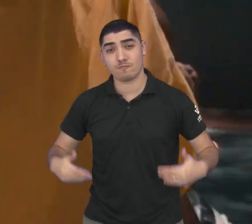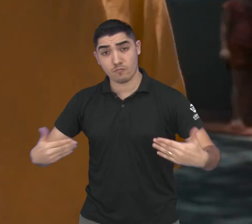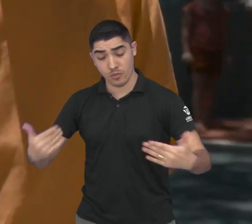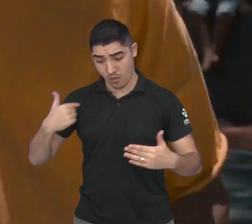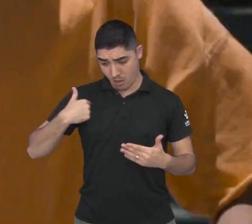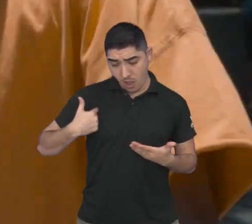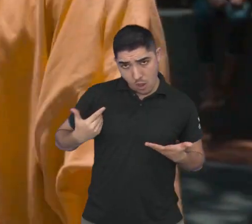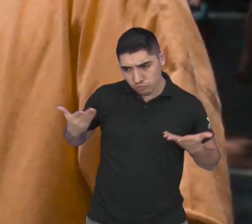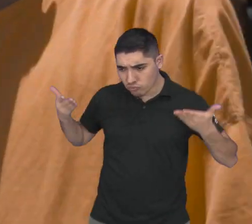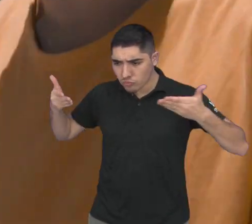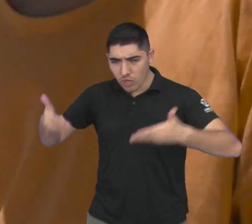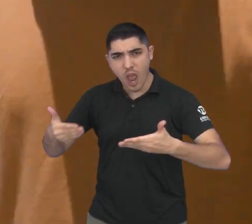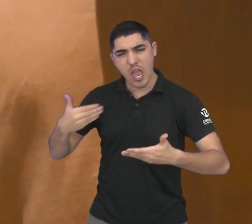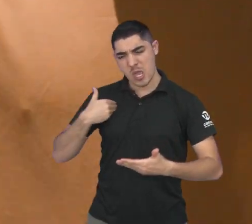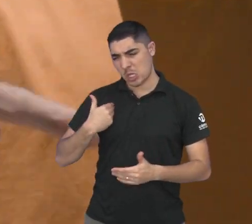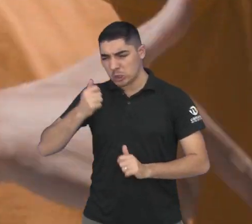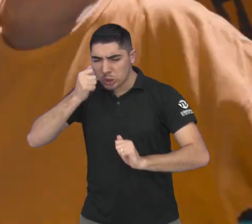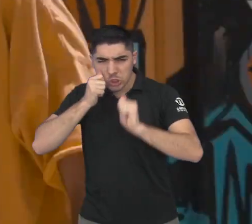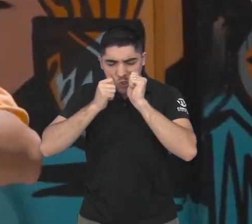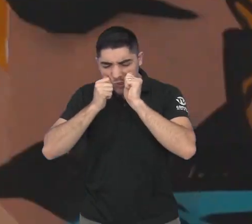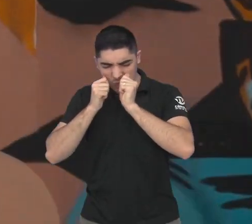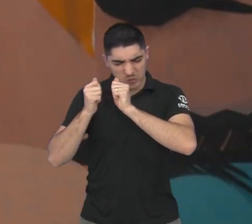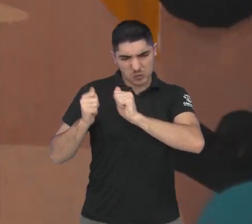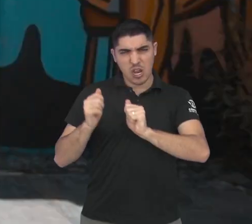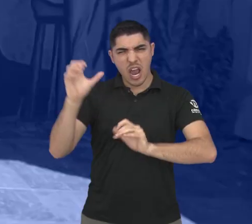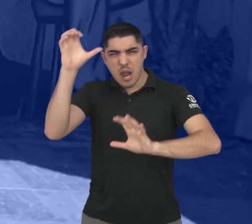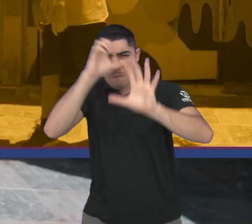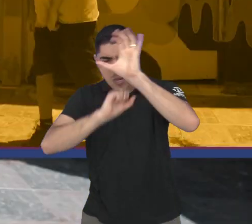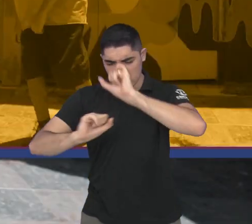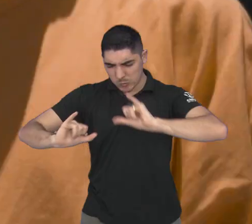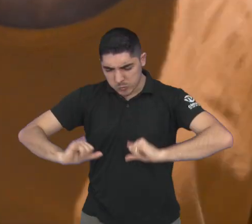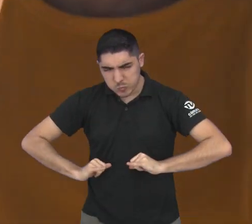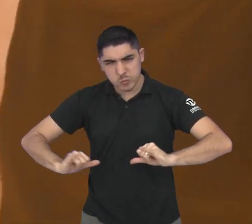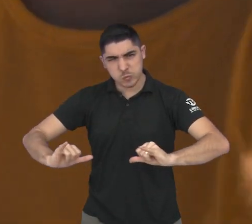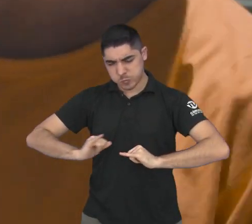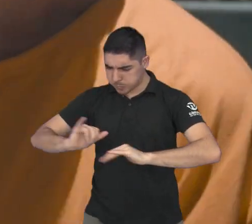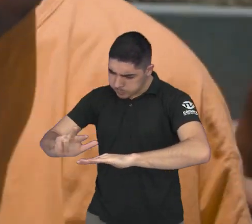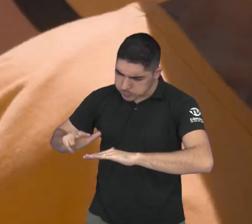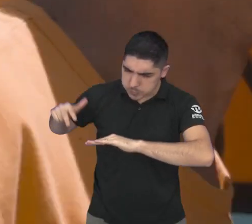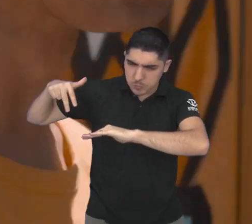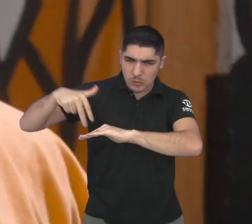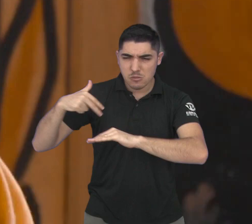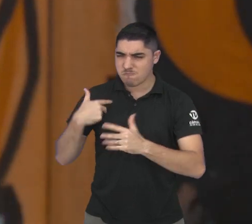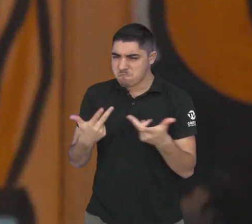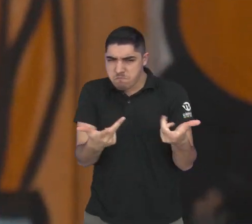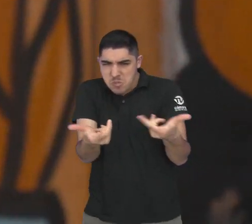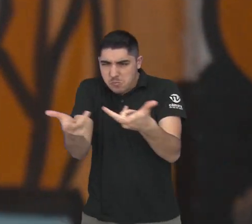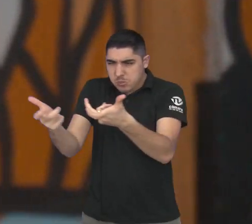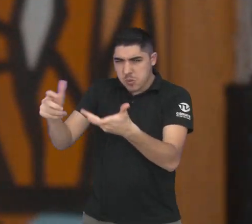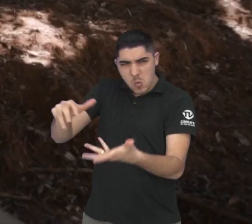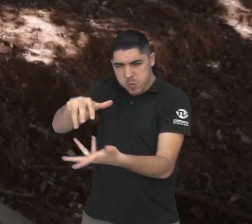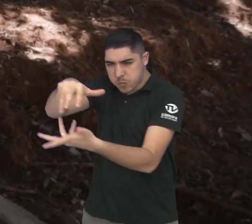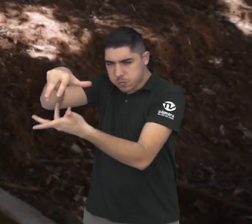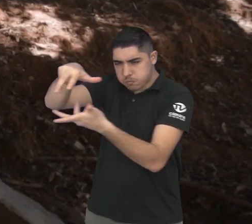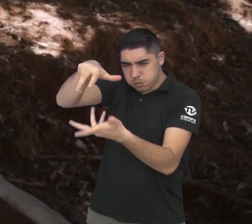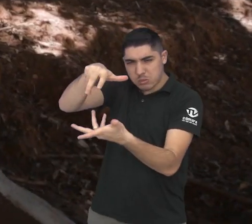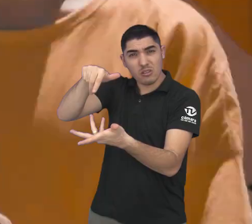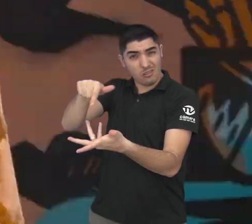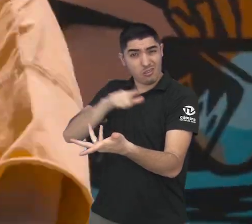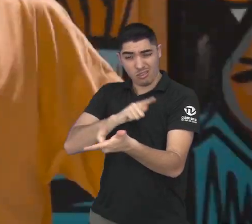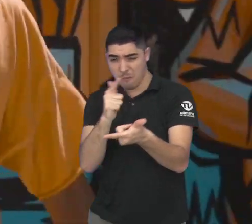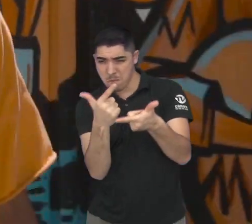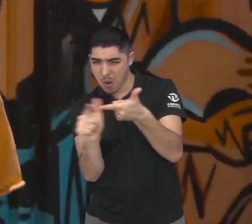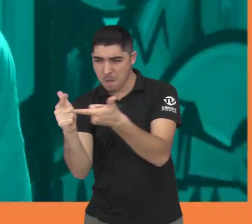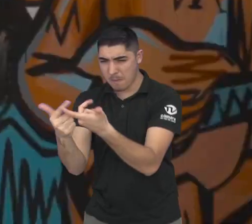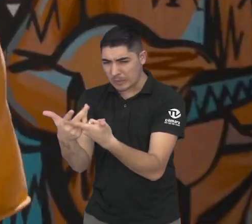eu nasci, demorei pra chorar e pra aprender a andar. Início de um mundo a desbravar, quando a única preocupação era voltar